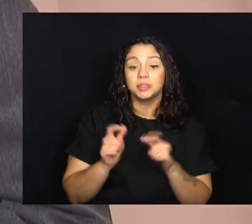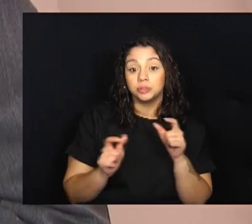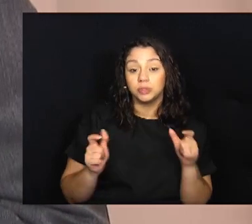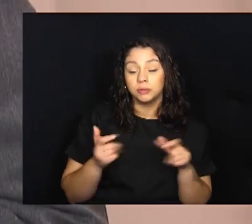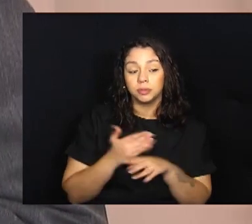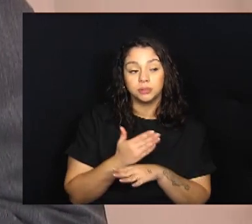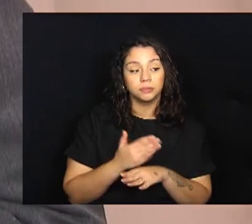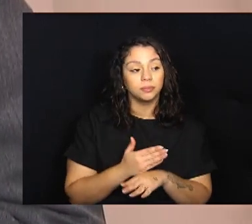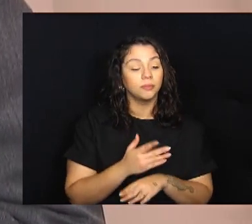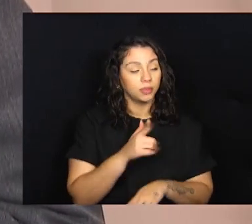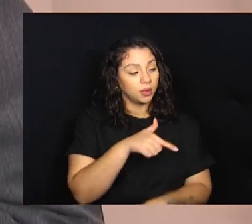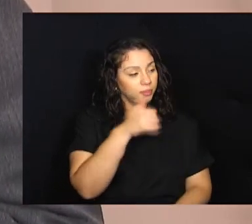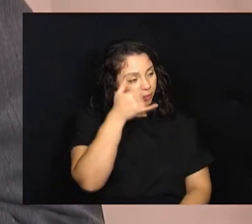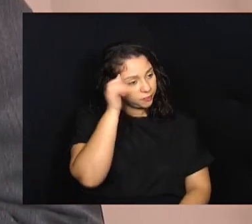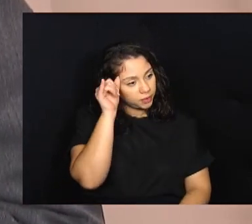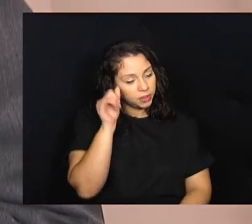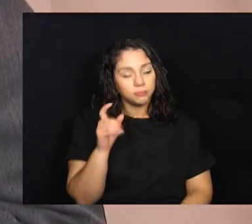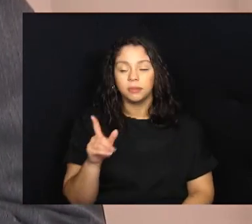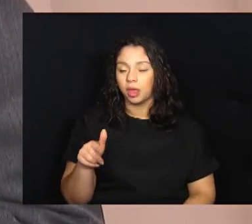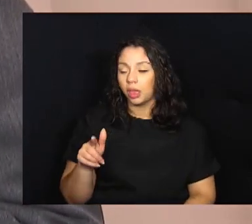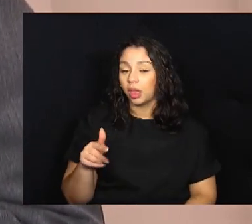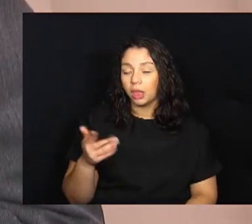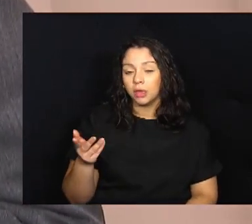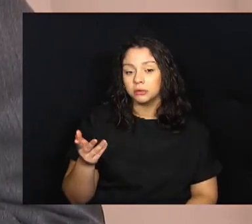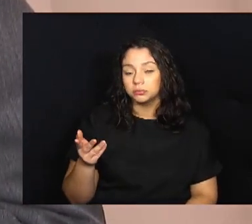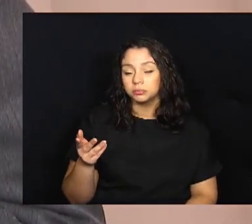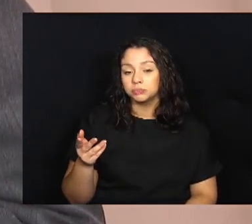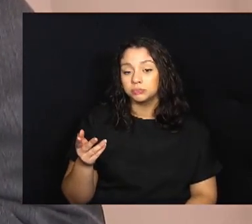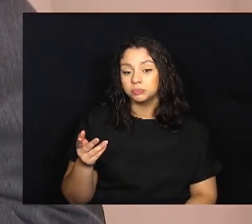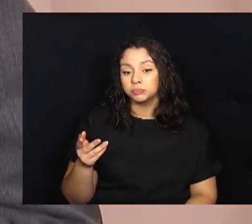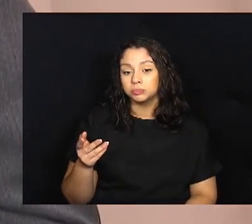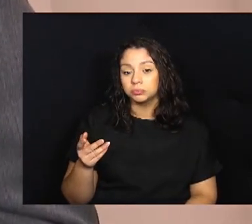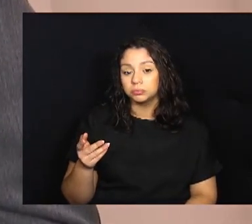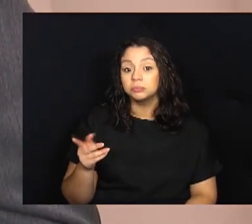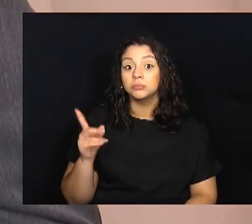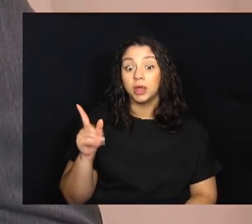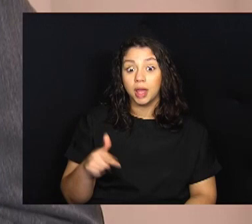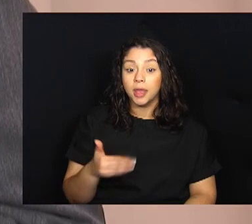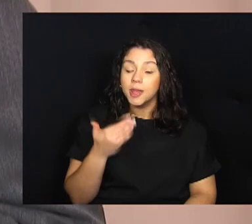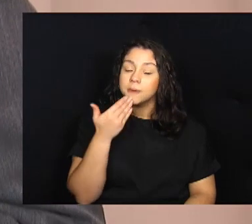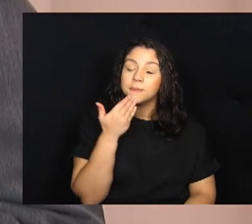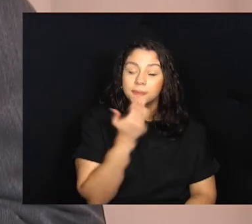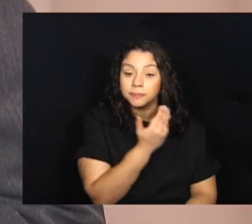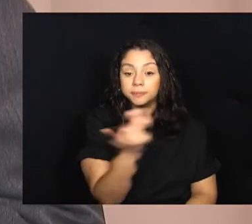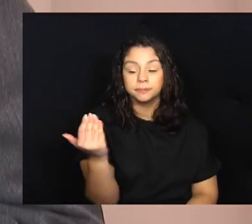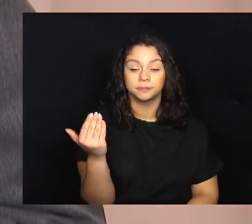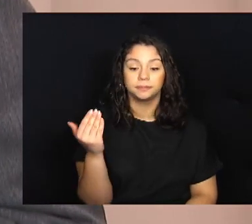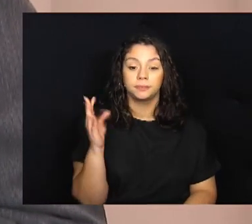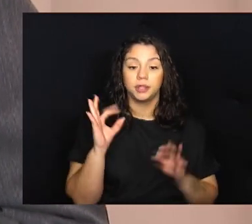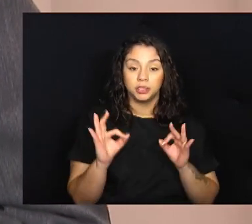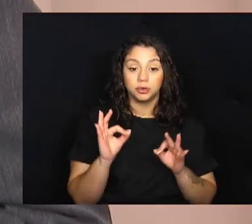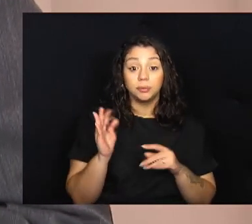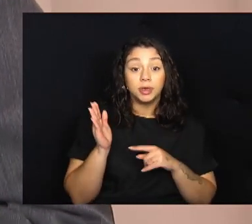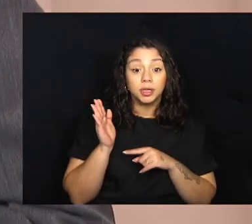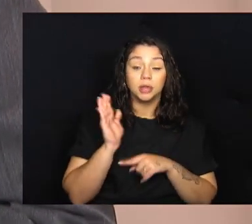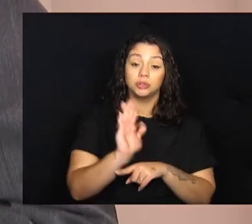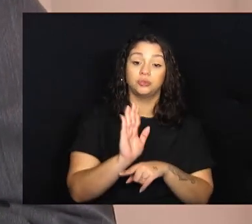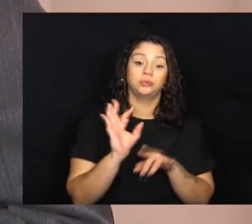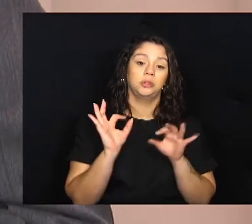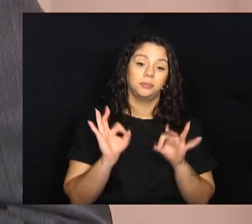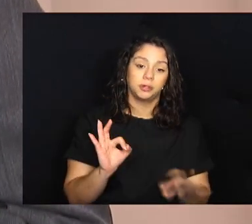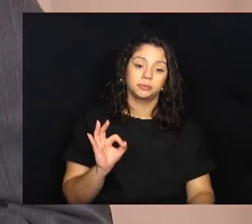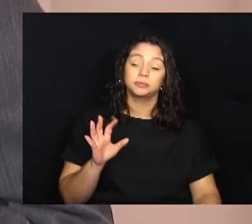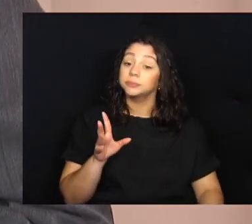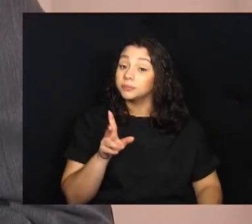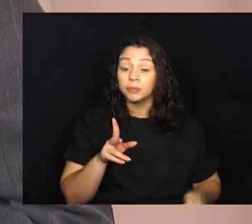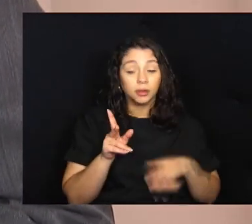a gente está fazendo aqui uma solicitação para que eles ajudem toda